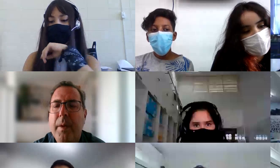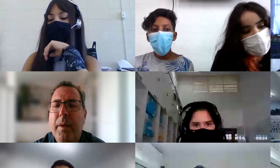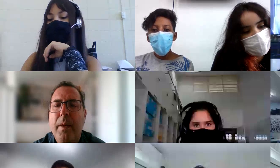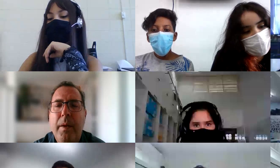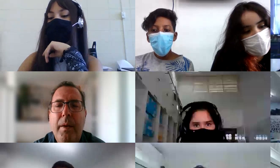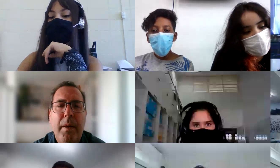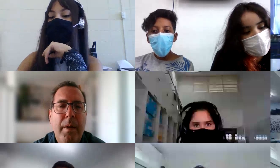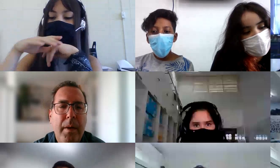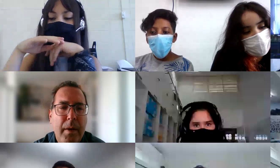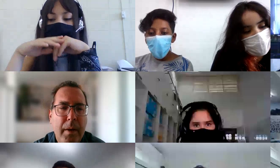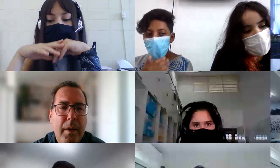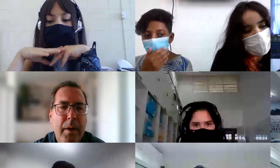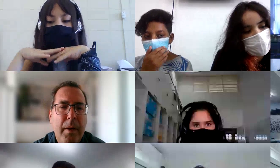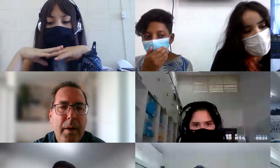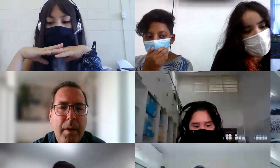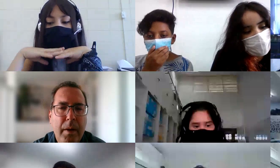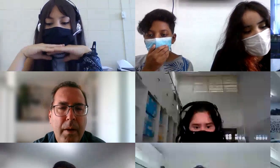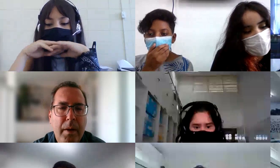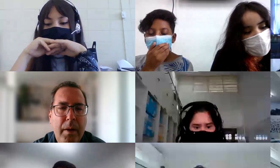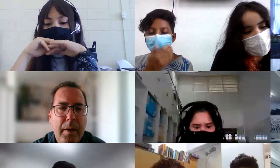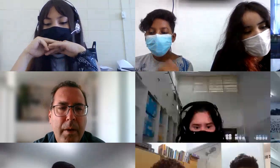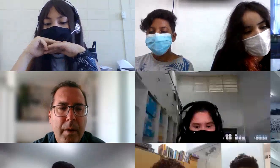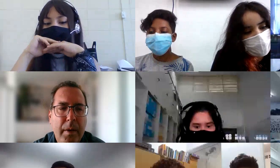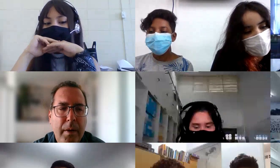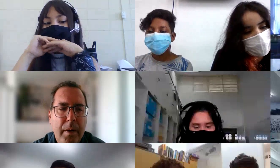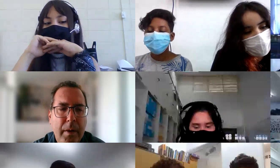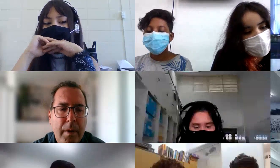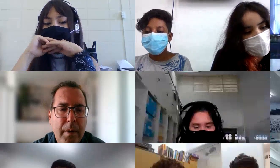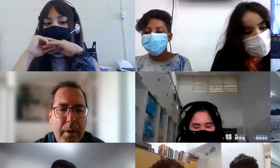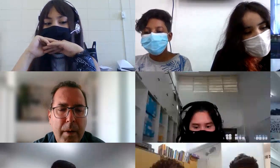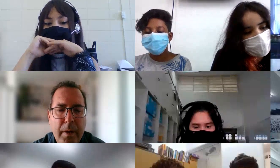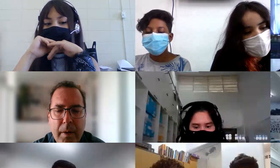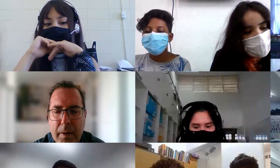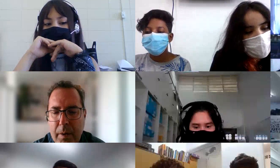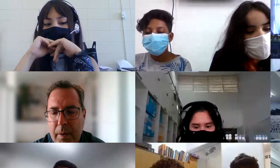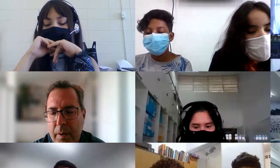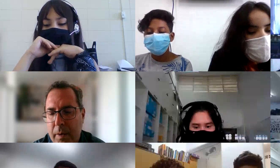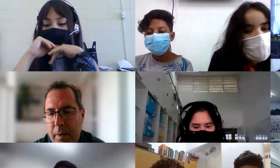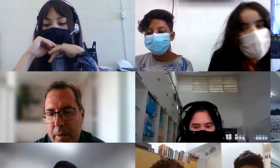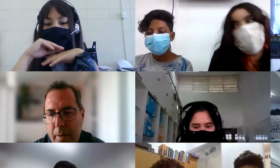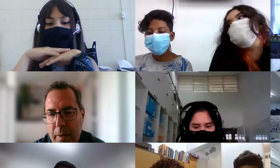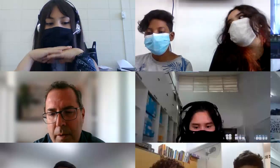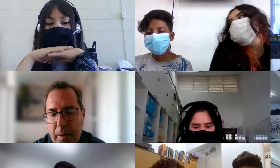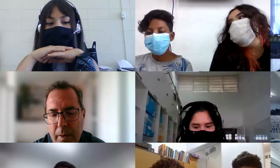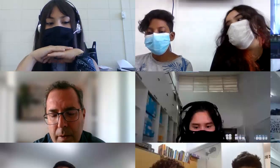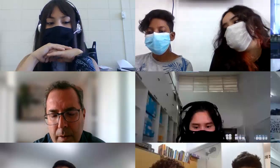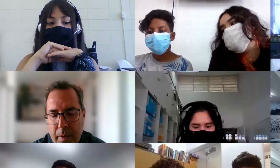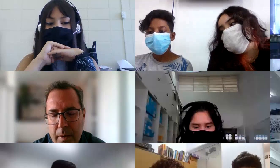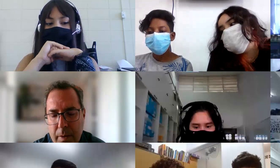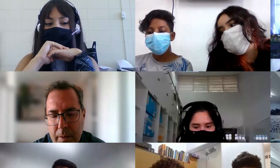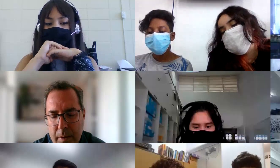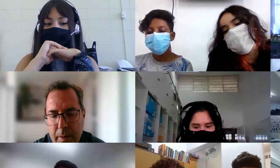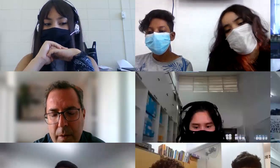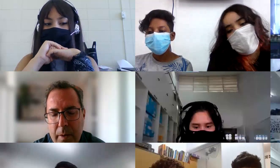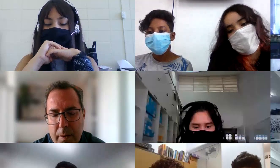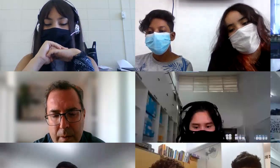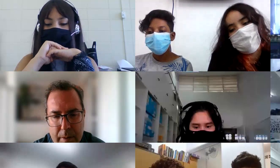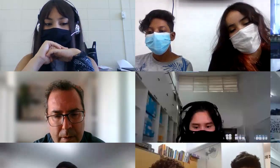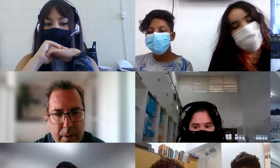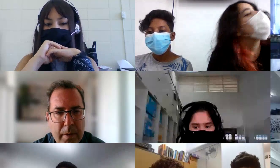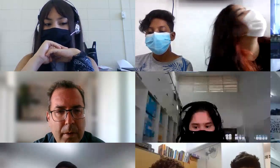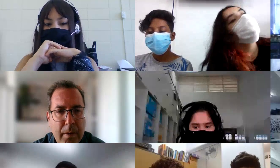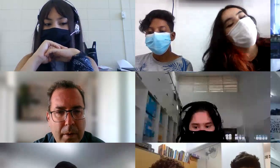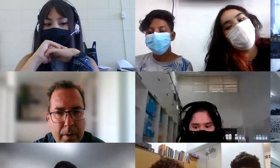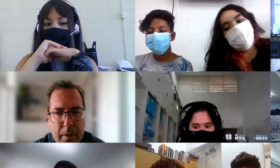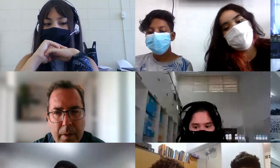vida de todos nós, né? E como o doutor Benito bem destacou, isso é vida, né? Então não tem por que ser um tabu ou um